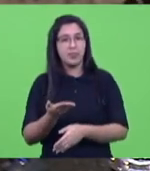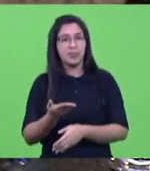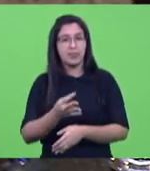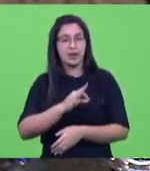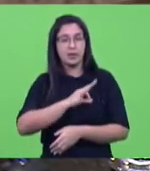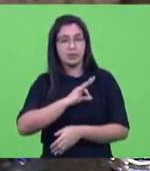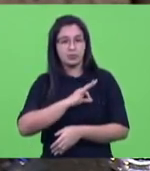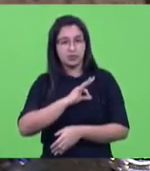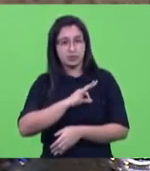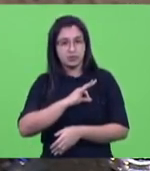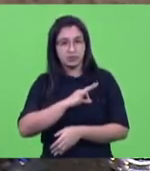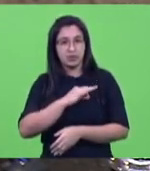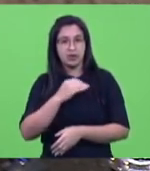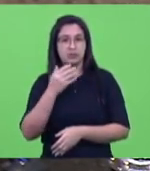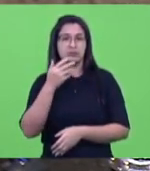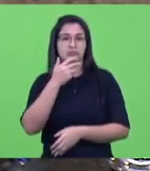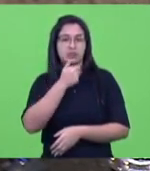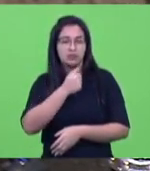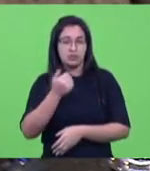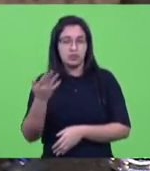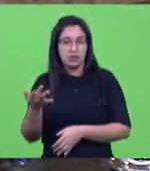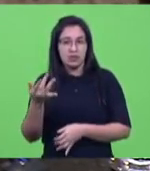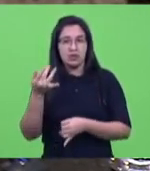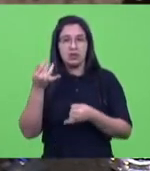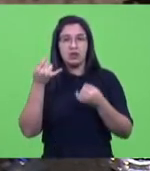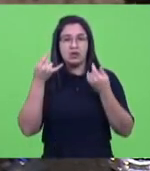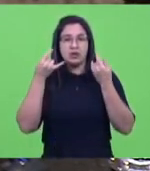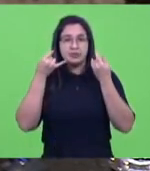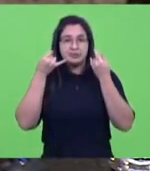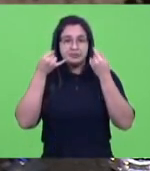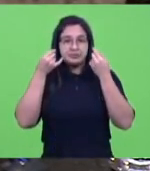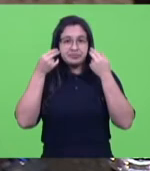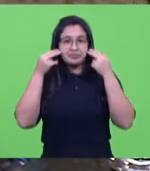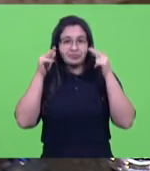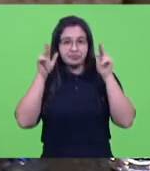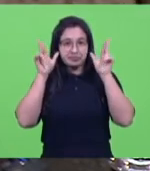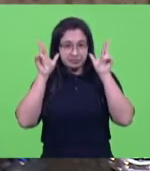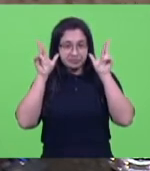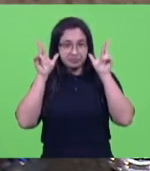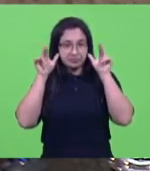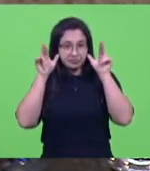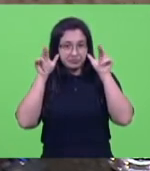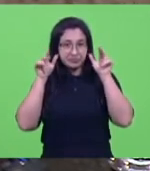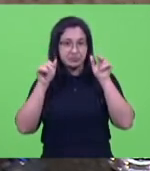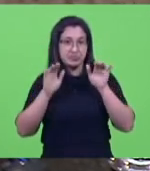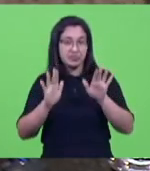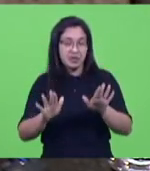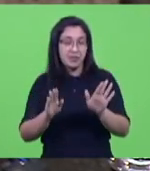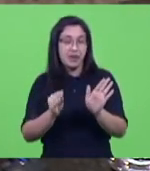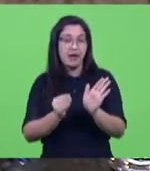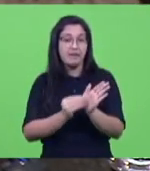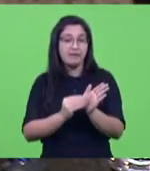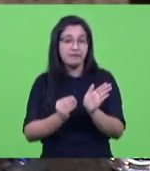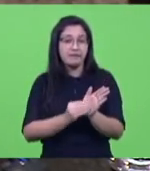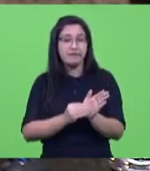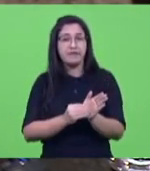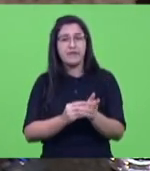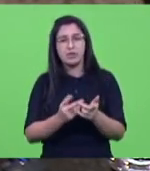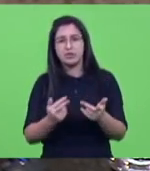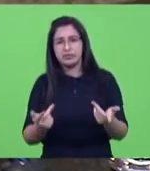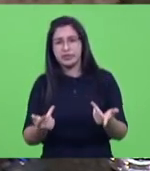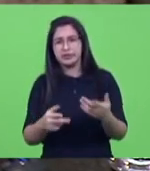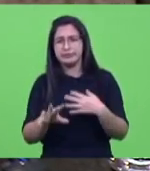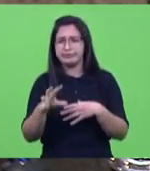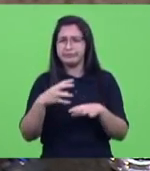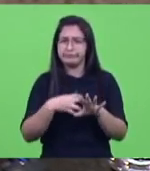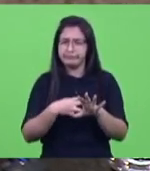que tiraram lá os cavalos do atoleiro. Mas, pelo amor de Deus, falta um pouquinho de bom senso nosso governador, ou